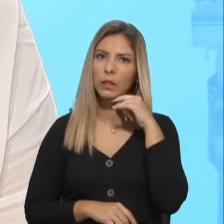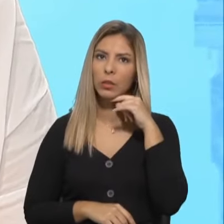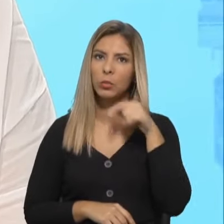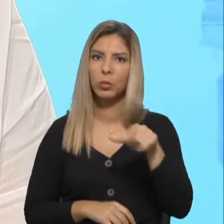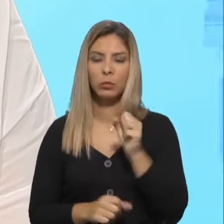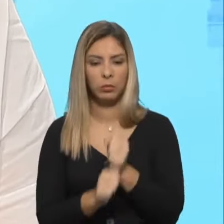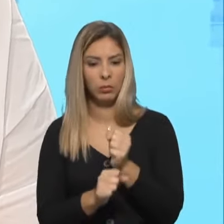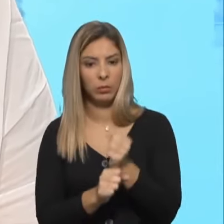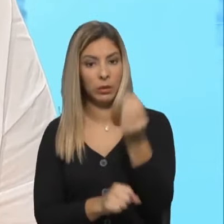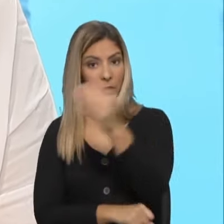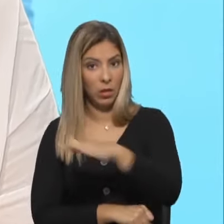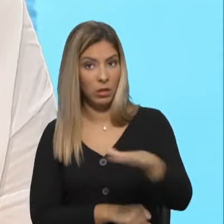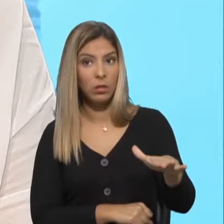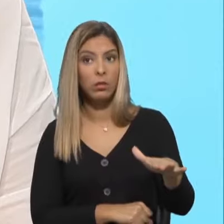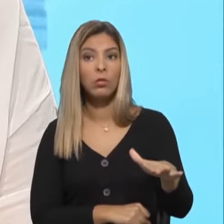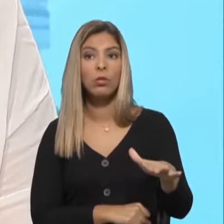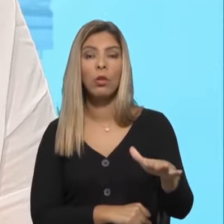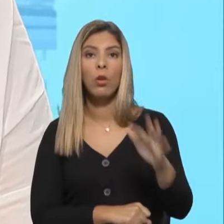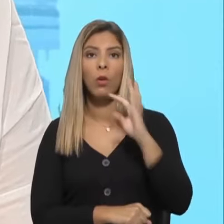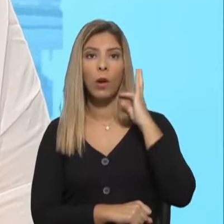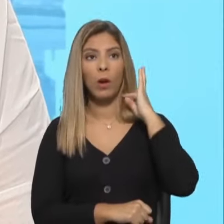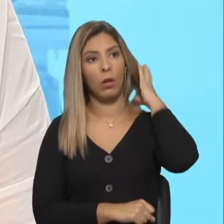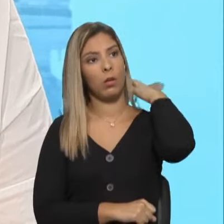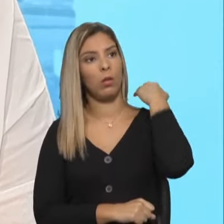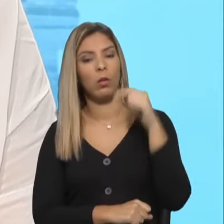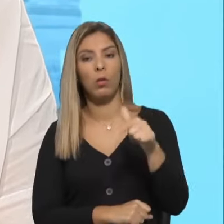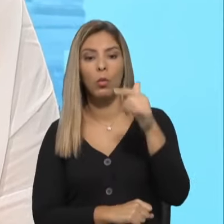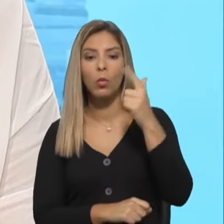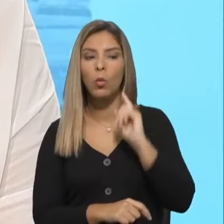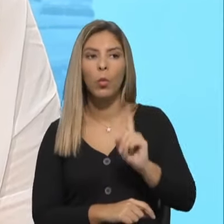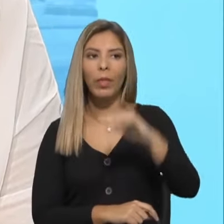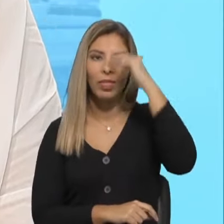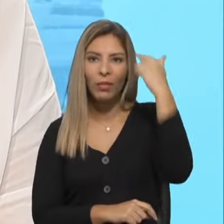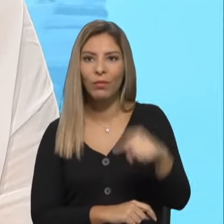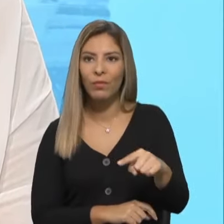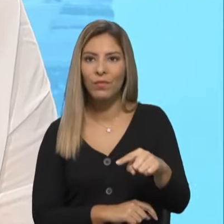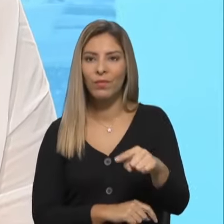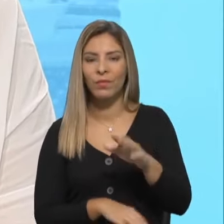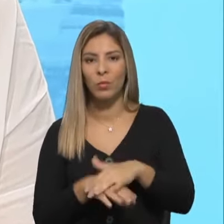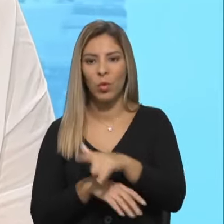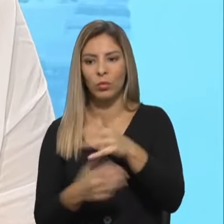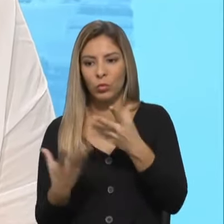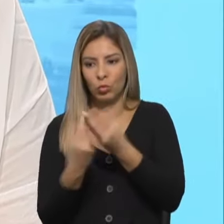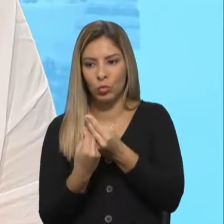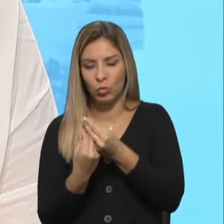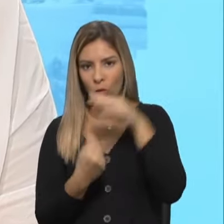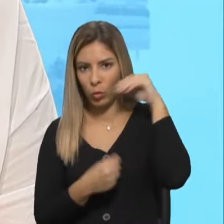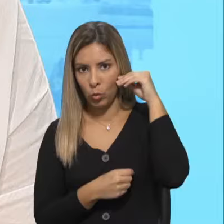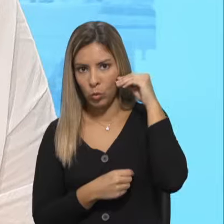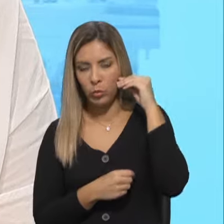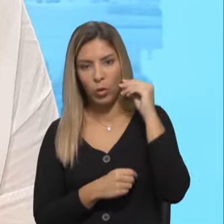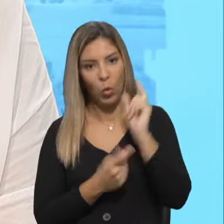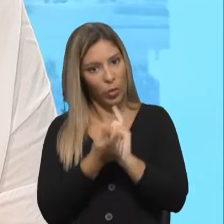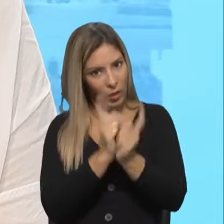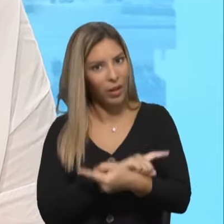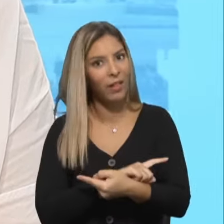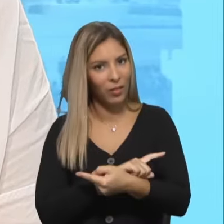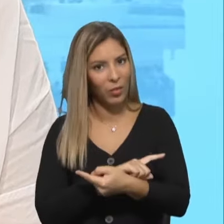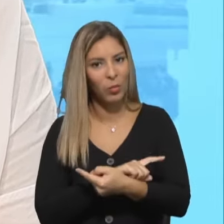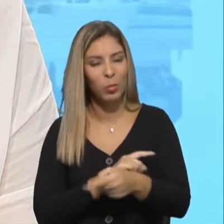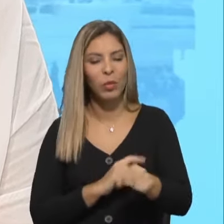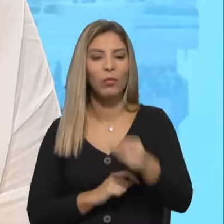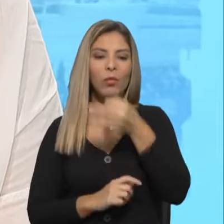crianças Nem sempre é mais difícil do que trabalhar com os adultos se calhar pela nossa experiência até é o contrário porque quando nós falamos de